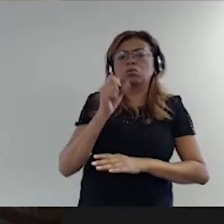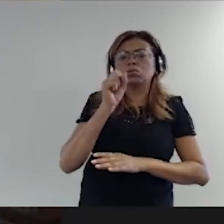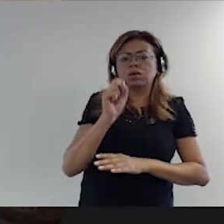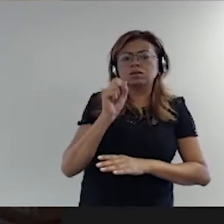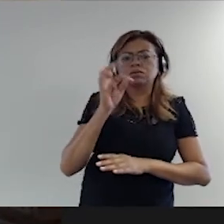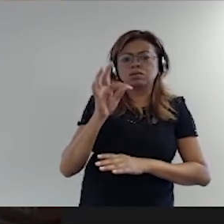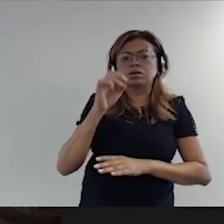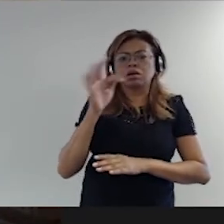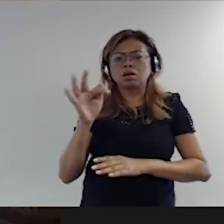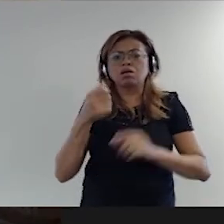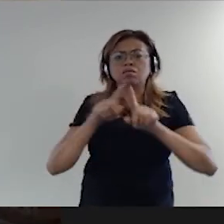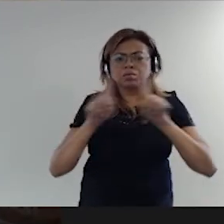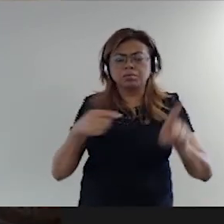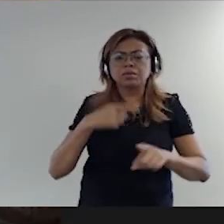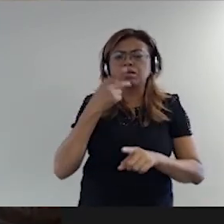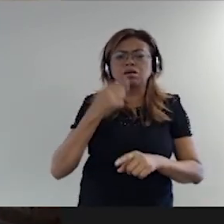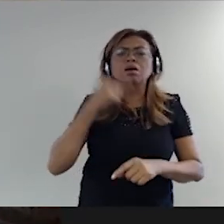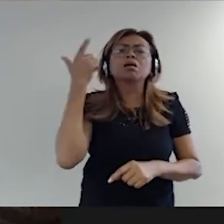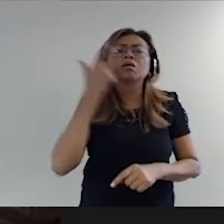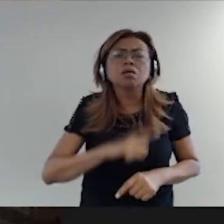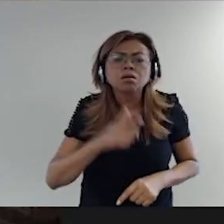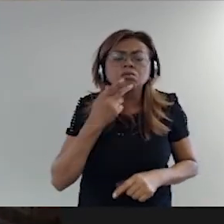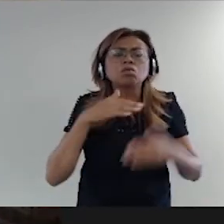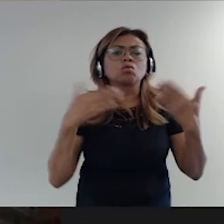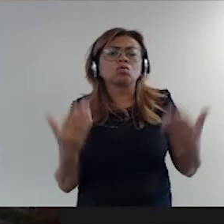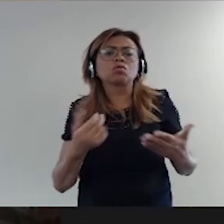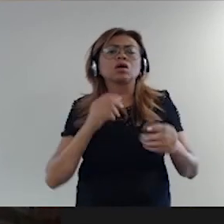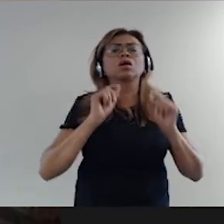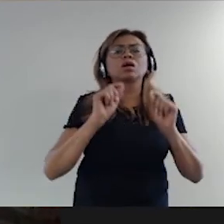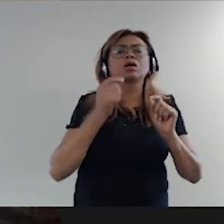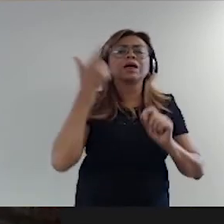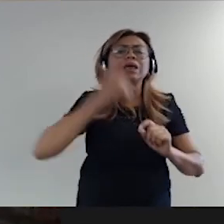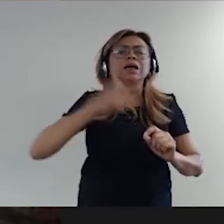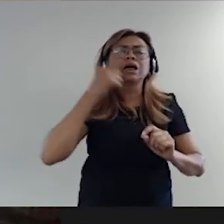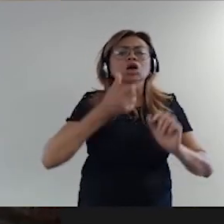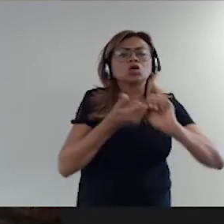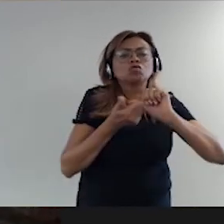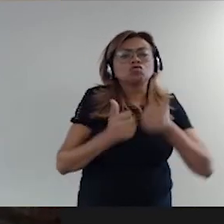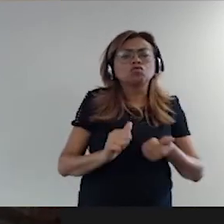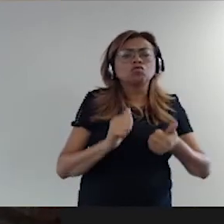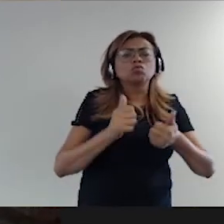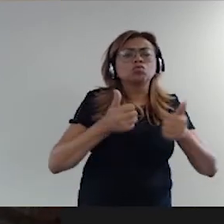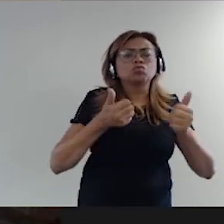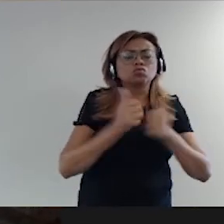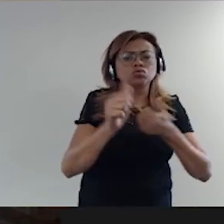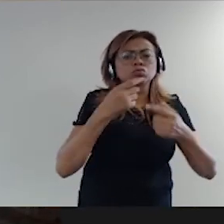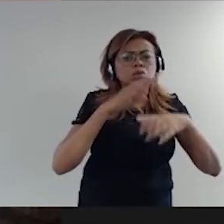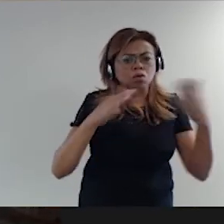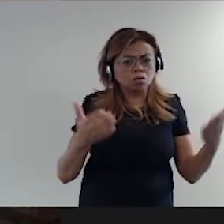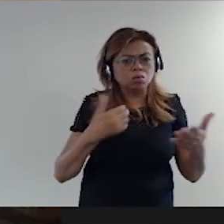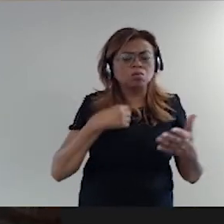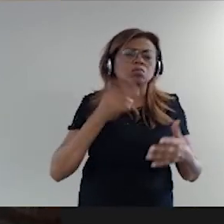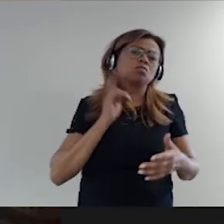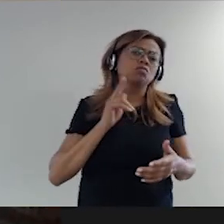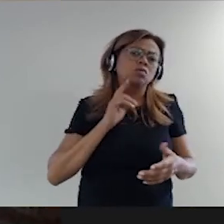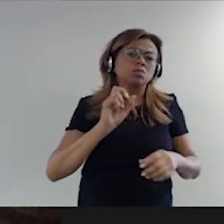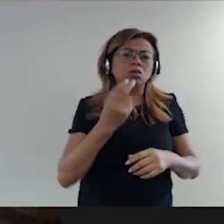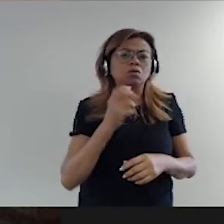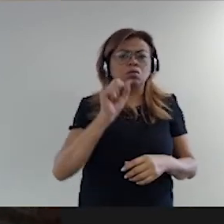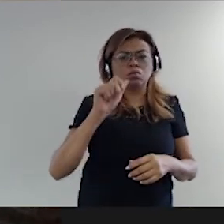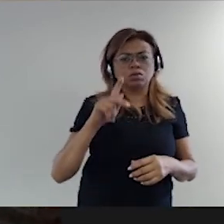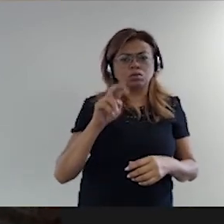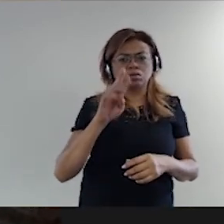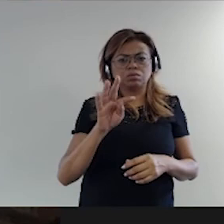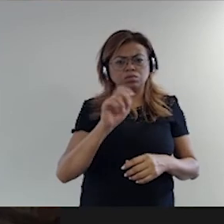quem foi o campeão brasileiro de 87 entre Flamengo e Sport, continuaria tendo que ir até o STF. Para decidir com quem fica